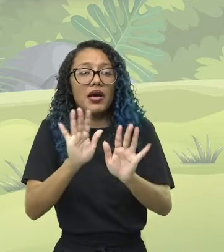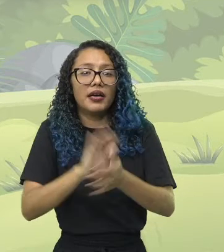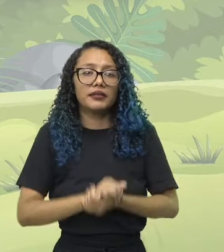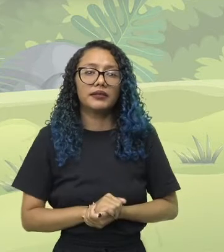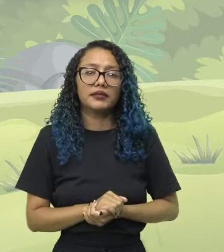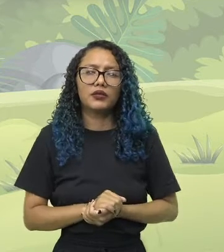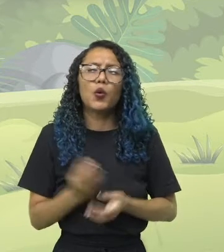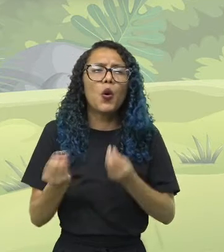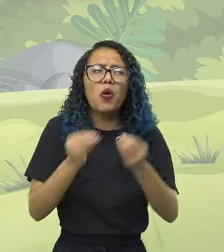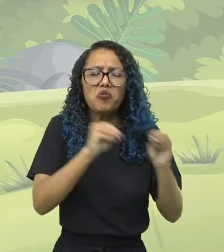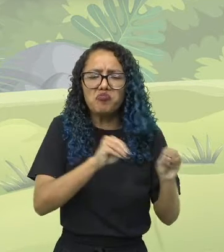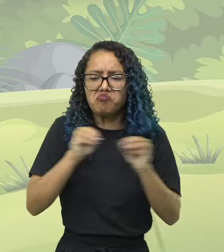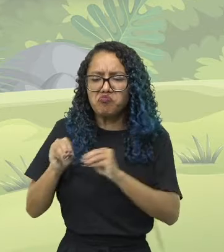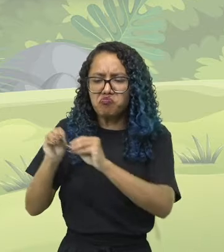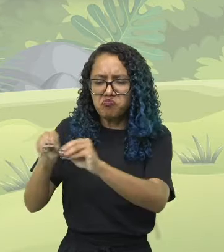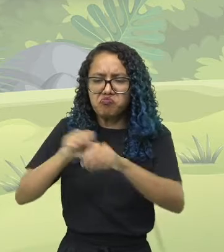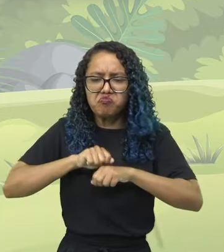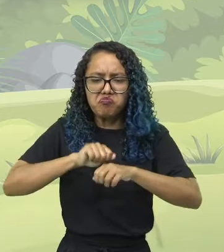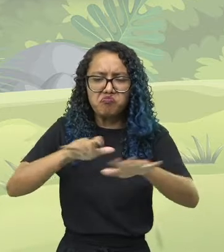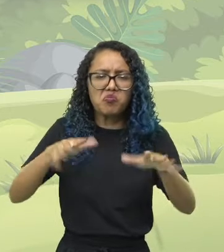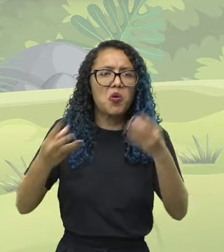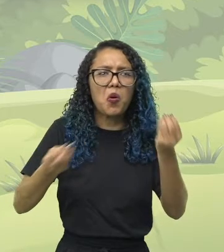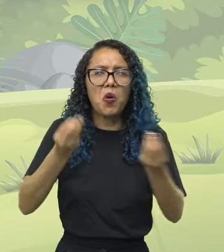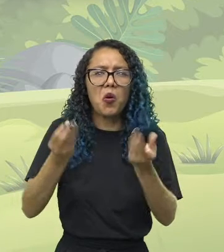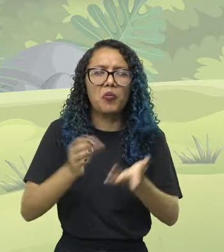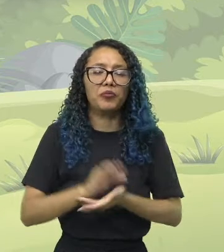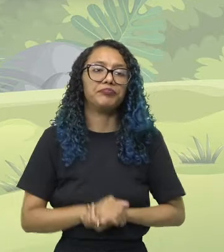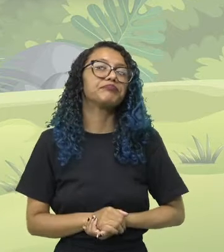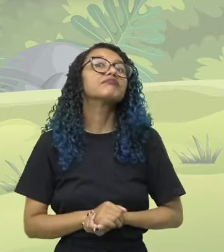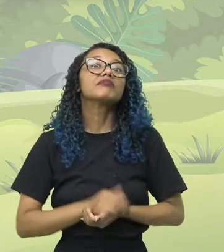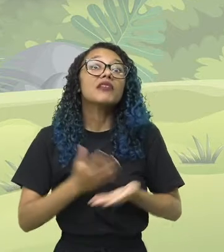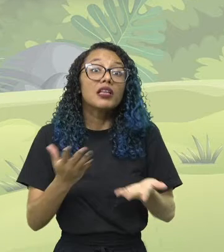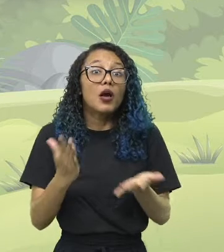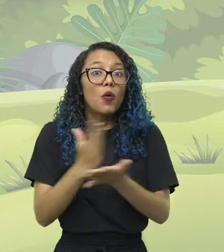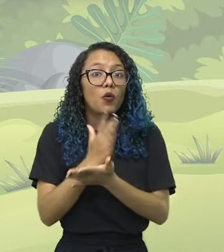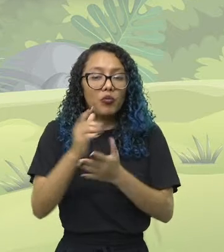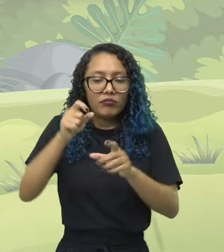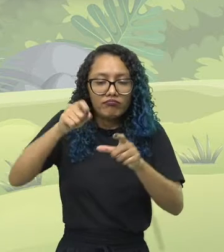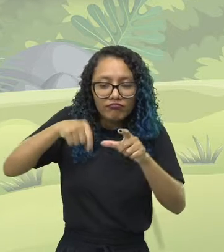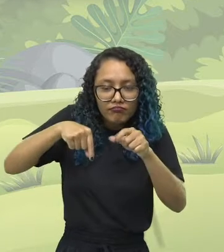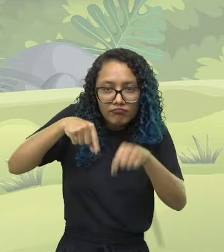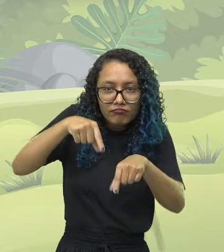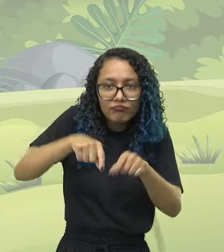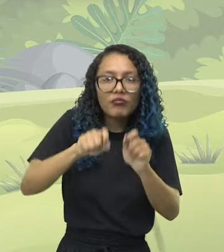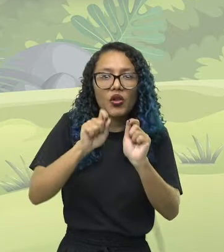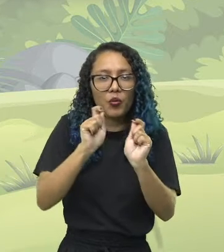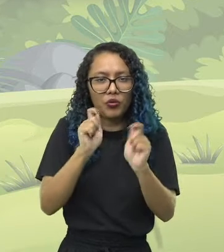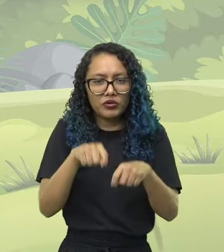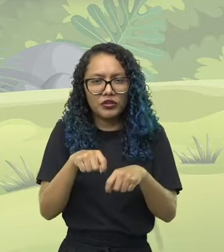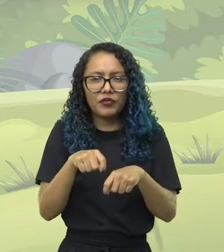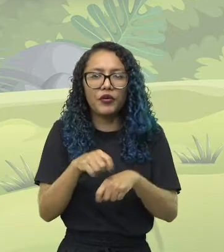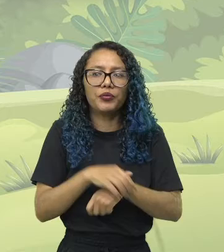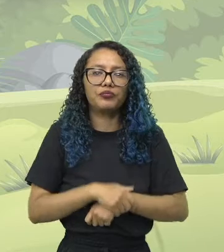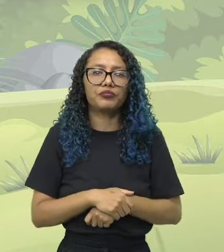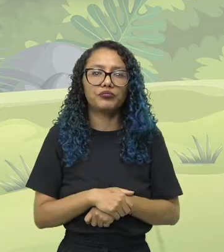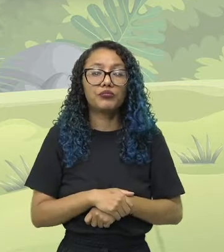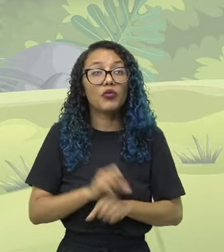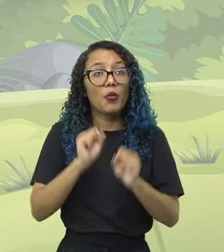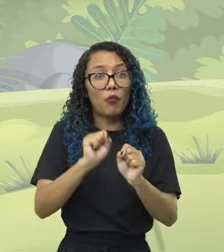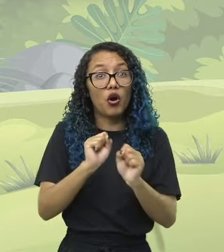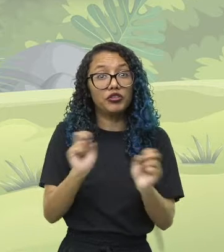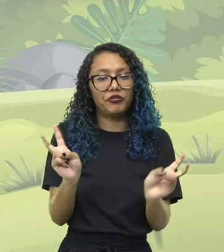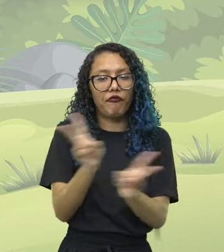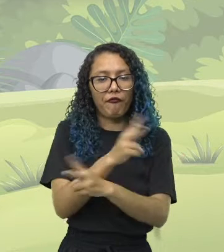esse transporte, hein? Algumas sementes podem ser levadas de um lugar para o outro com a ajuda